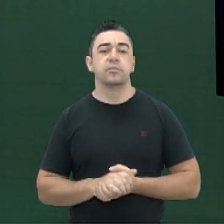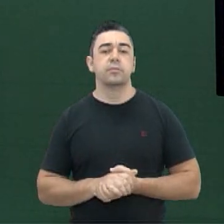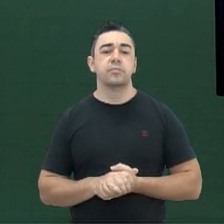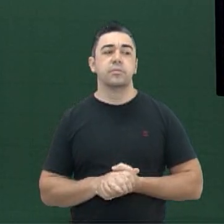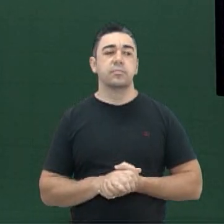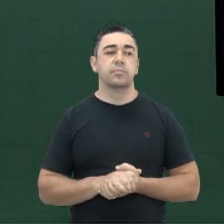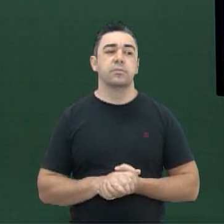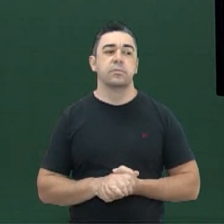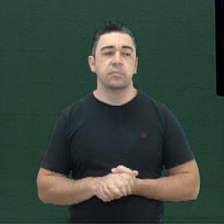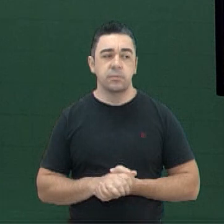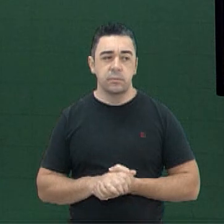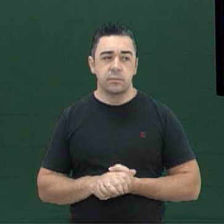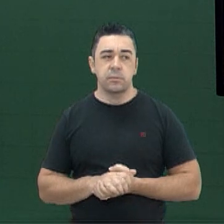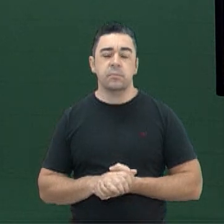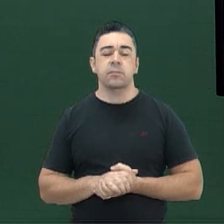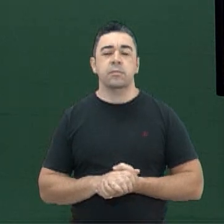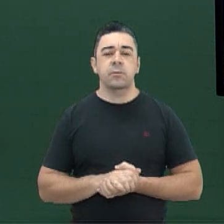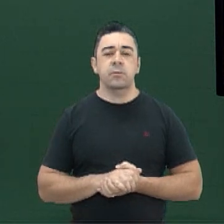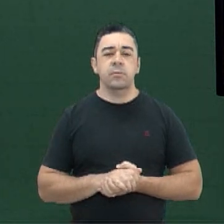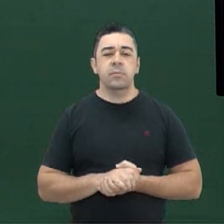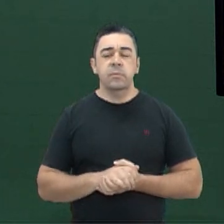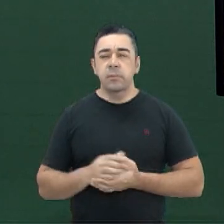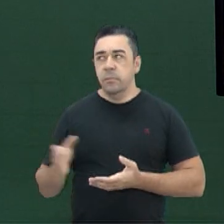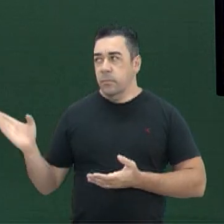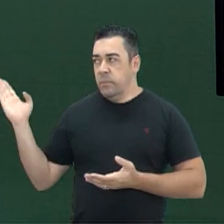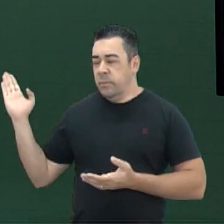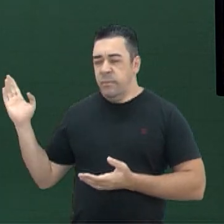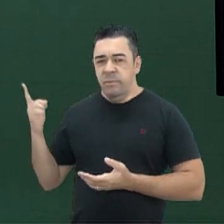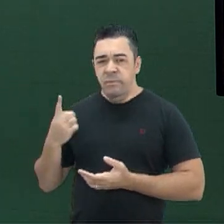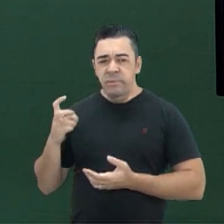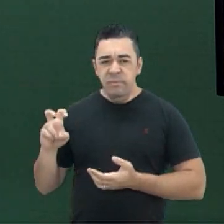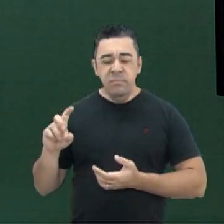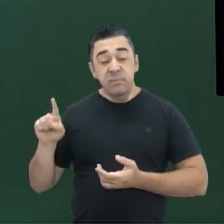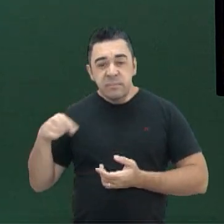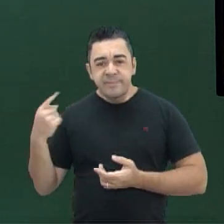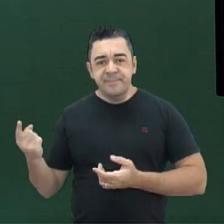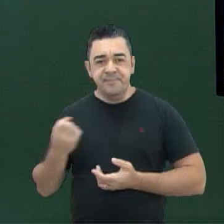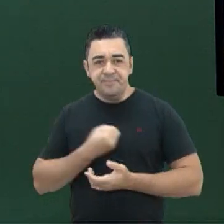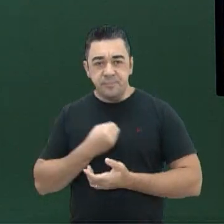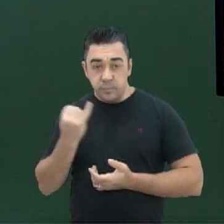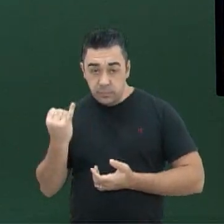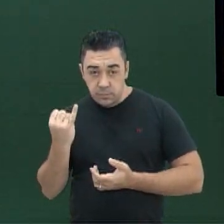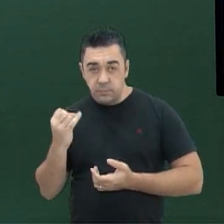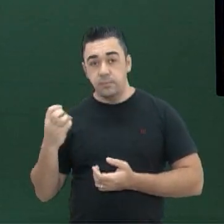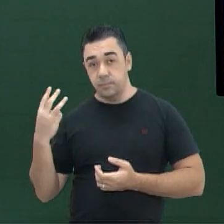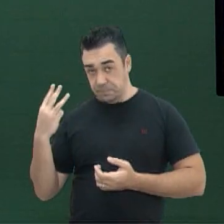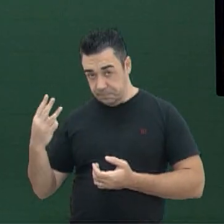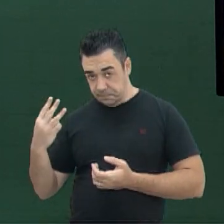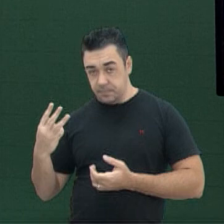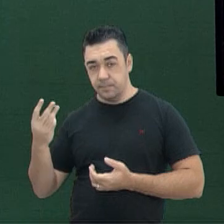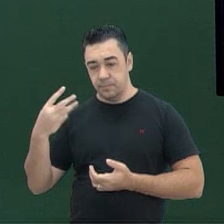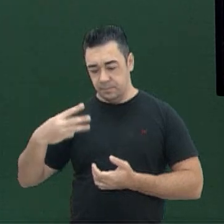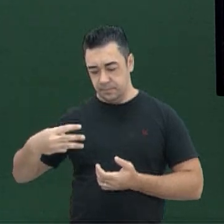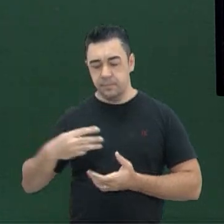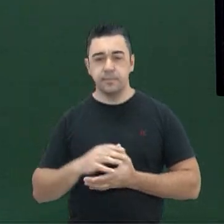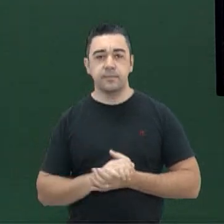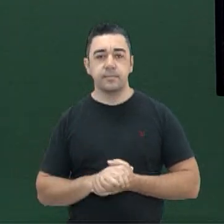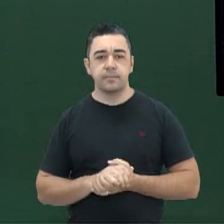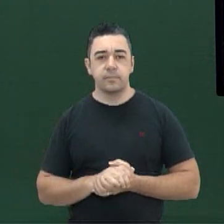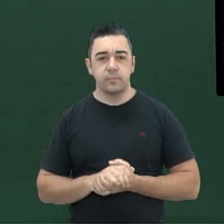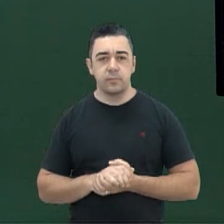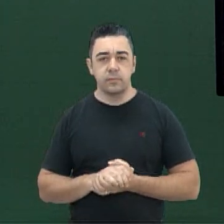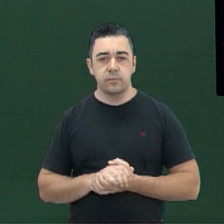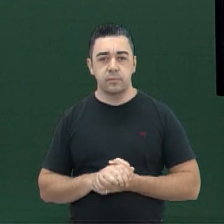16 menos 1 fica 15, ok? O próximo número ímpar depois do 1 é o 3, então agora eu vou subtrair